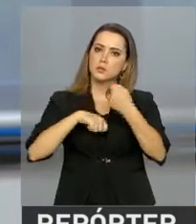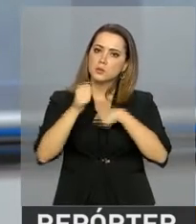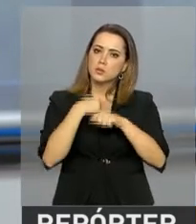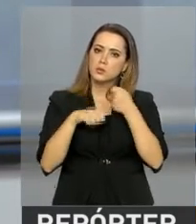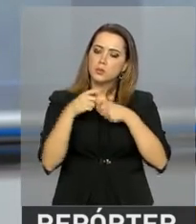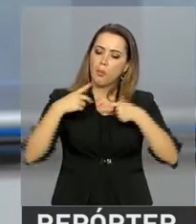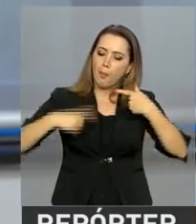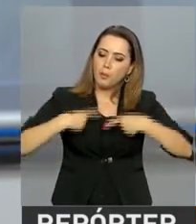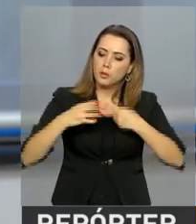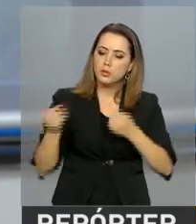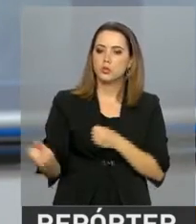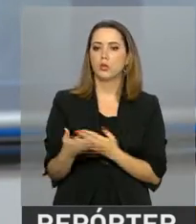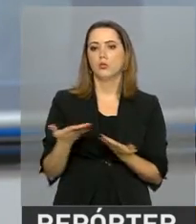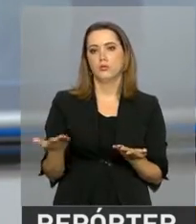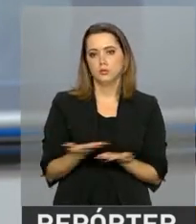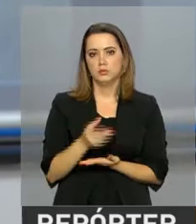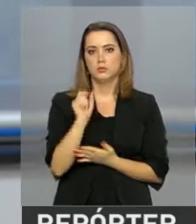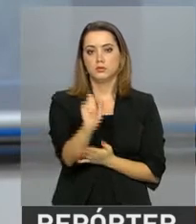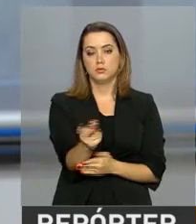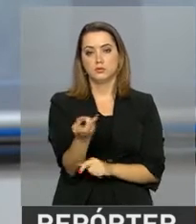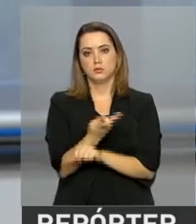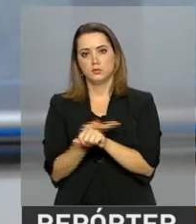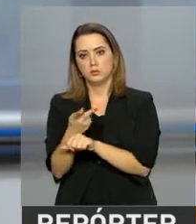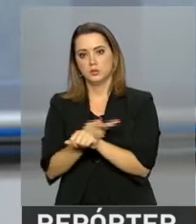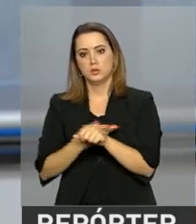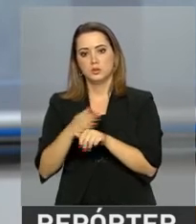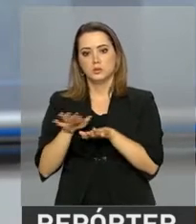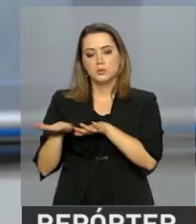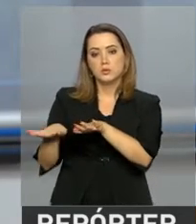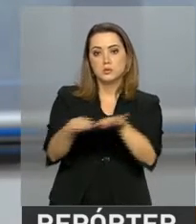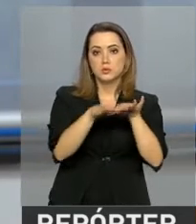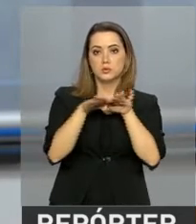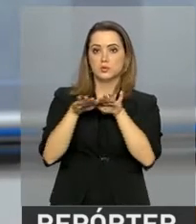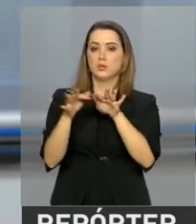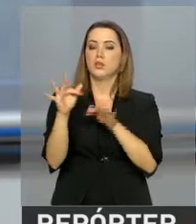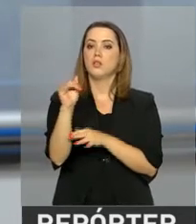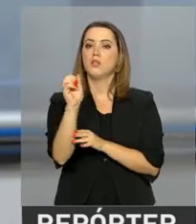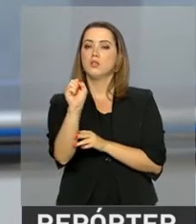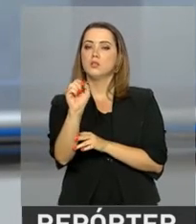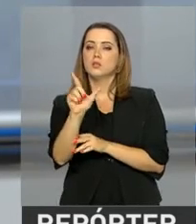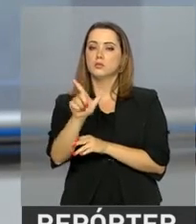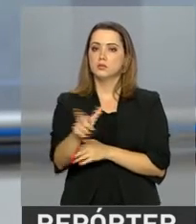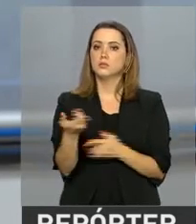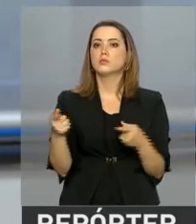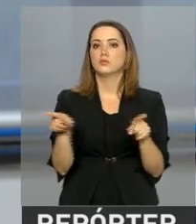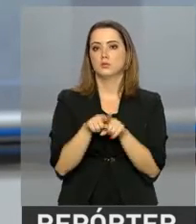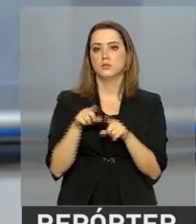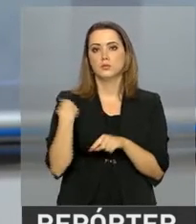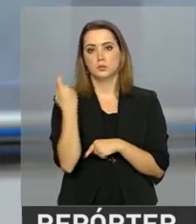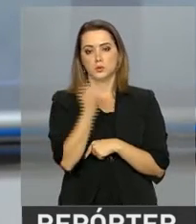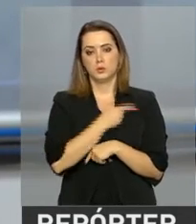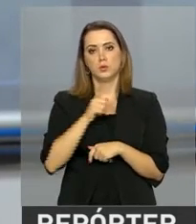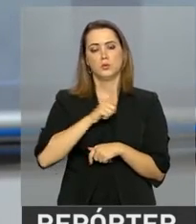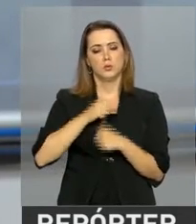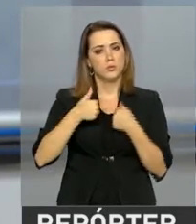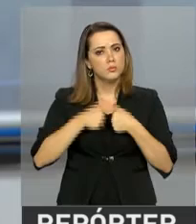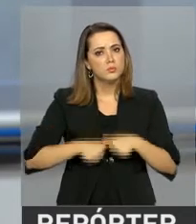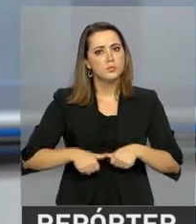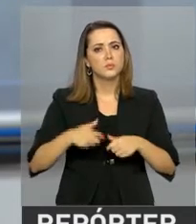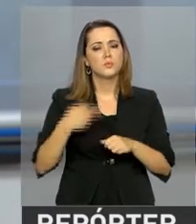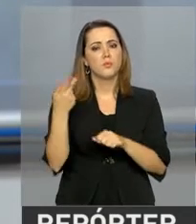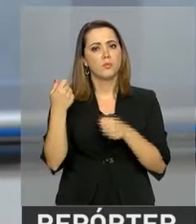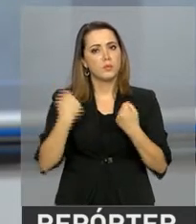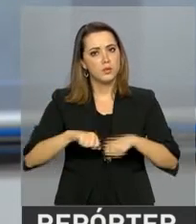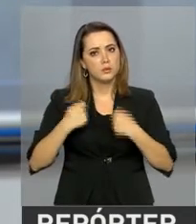implementando com a busca do equilíbrio fiscal e isso que nós estamos é é é